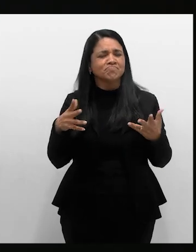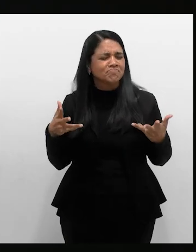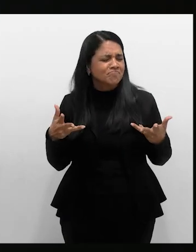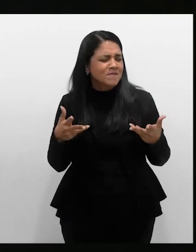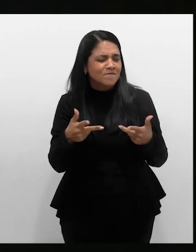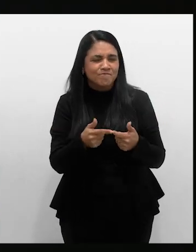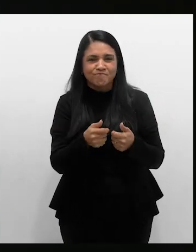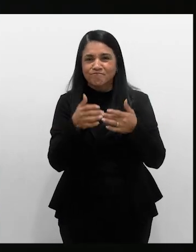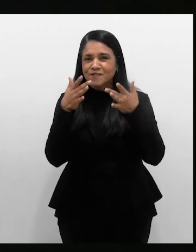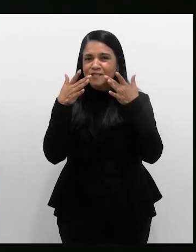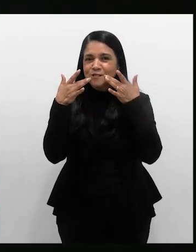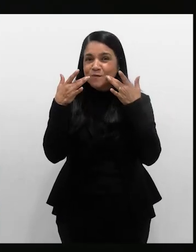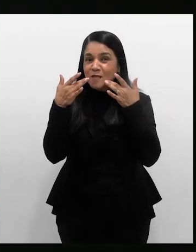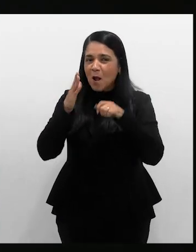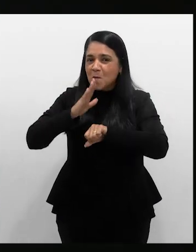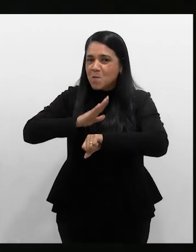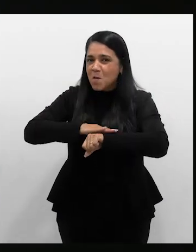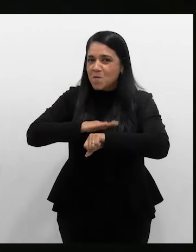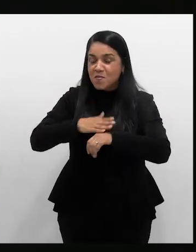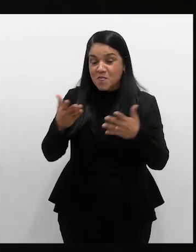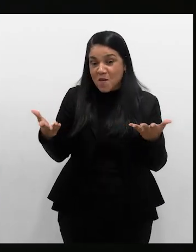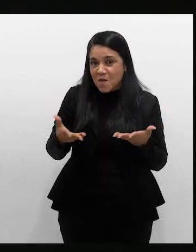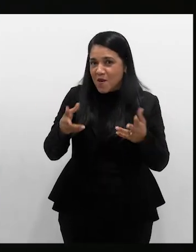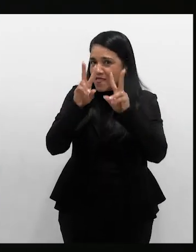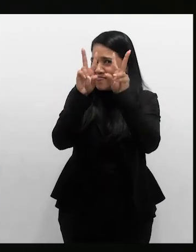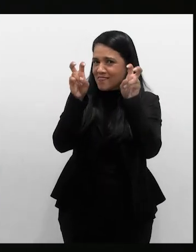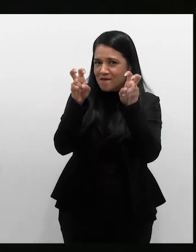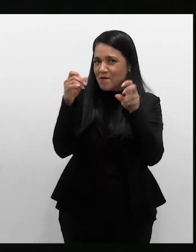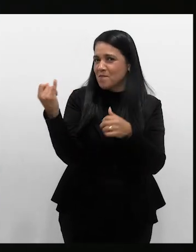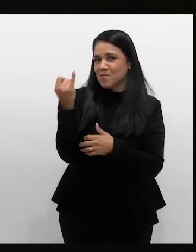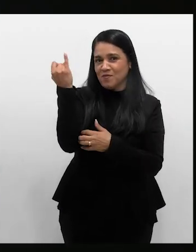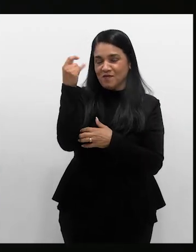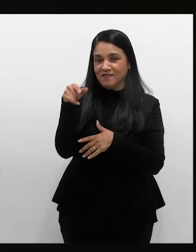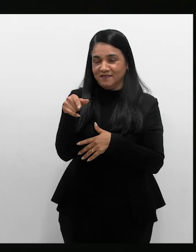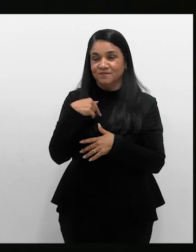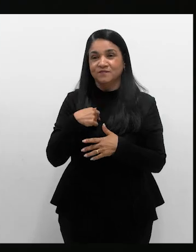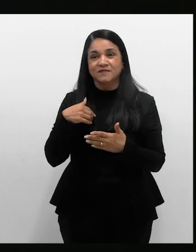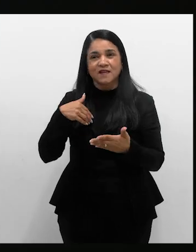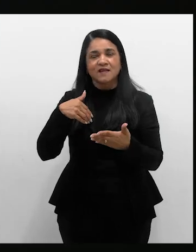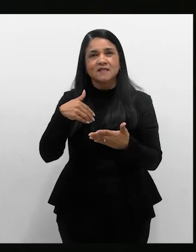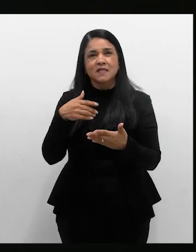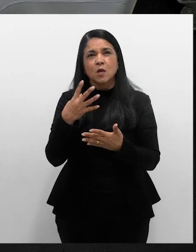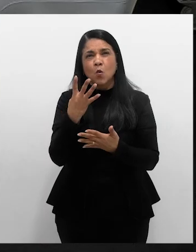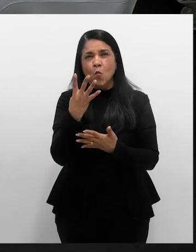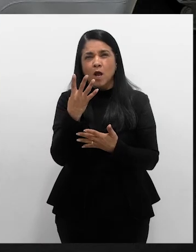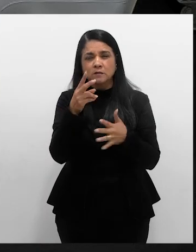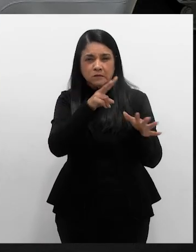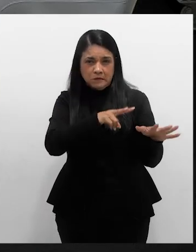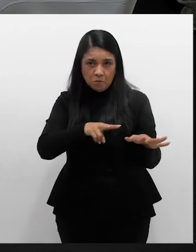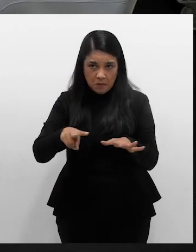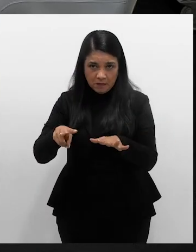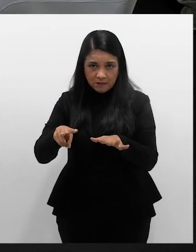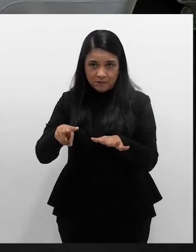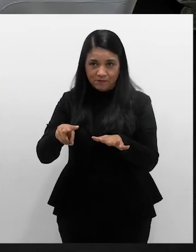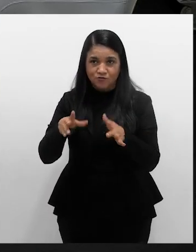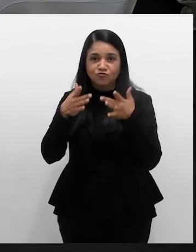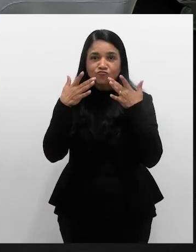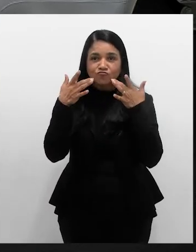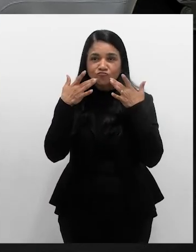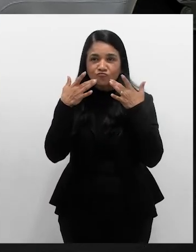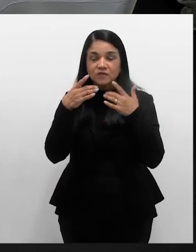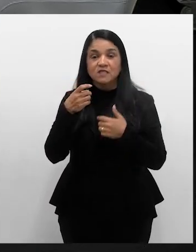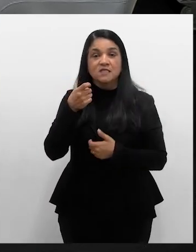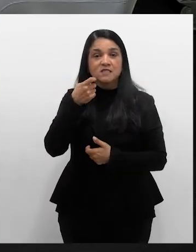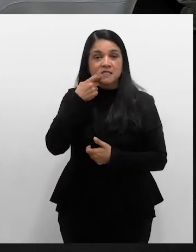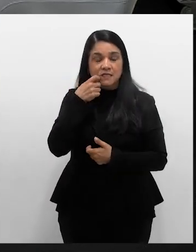um espetáculo mais do que da hora, né? Mais do que nunca. Até dia 22 de junho só. A gente tem mais 4 semanas. E aqui